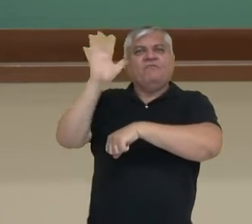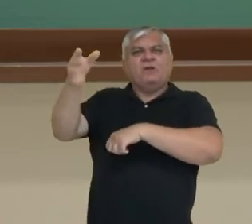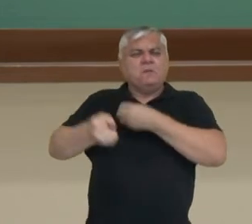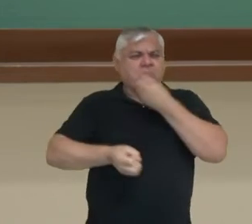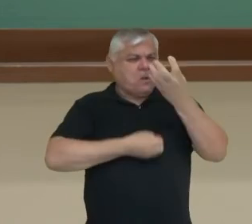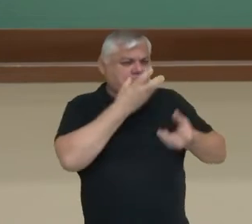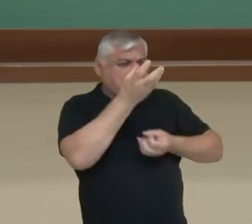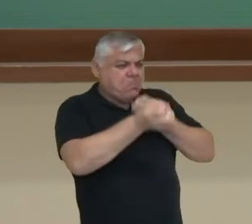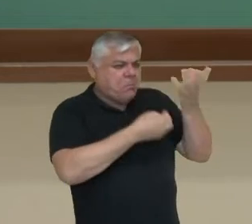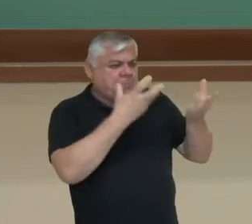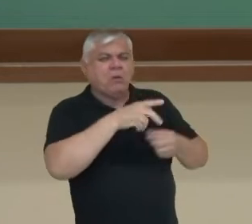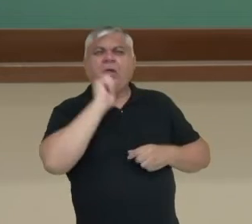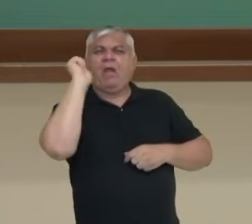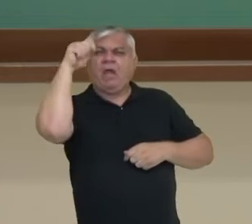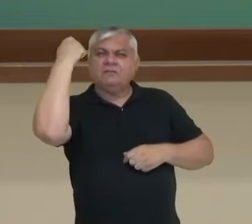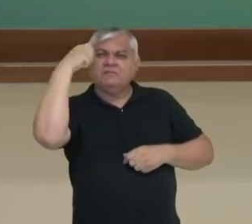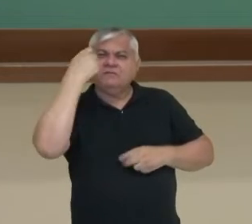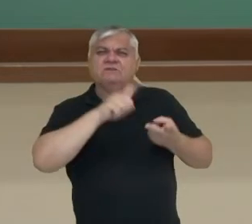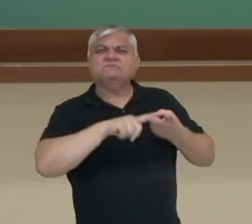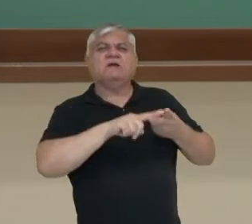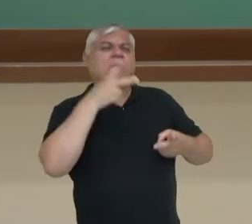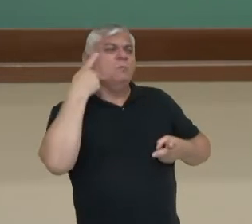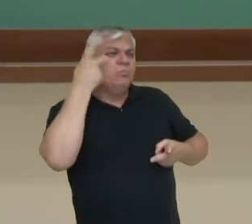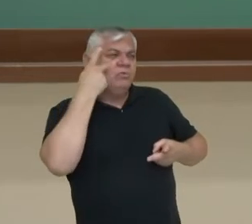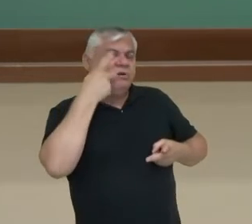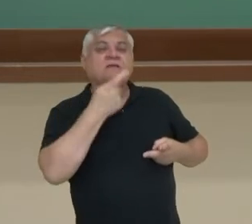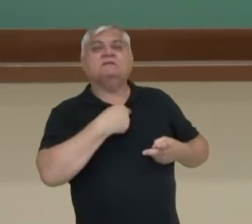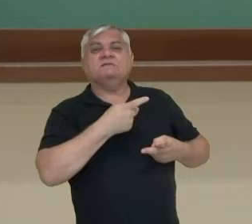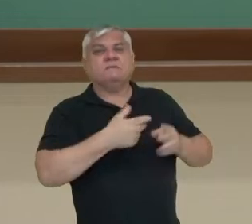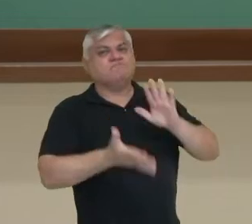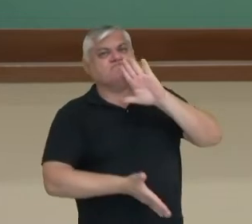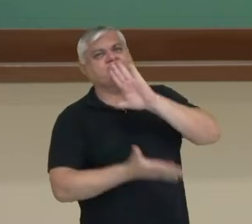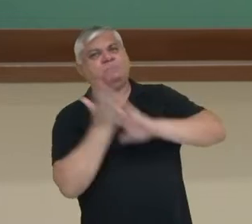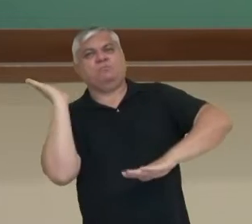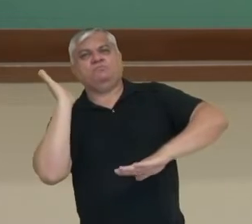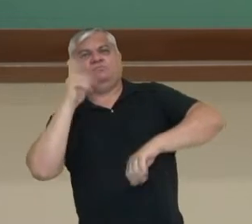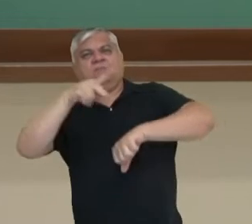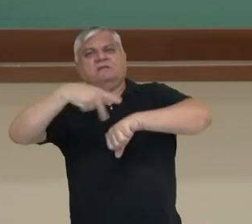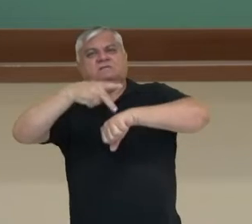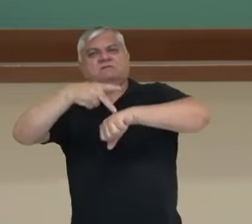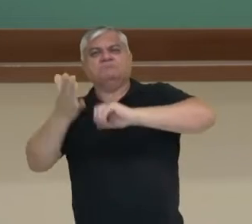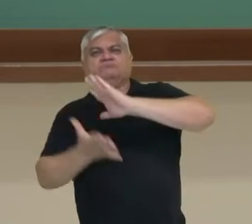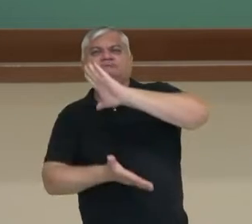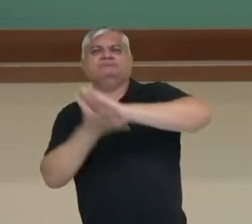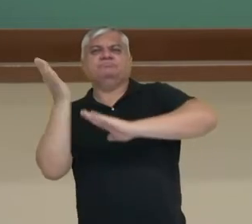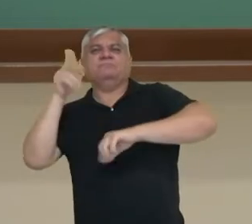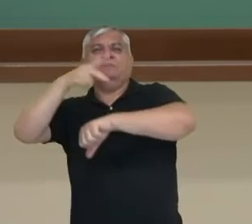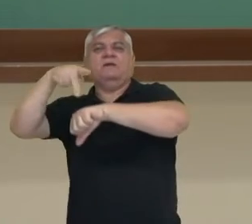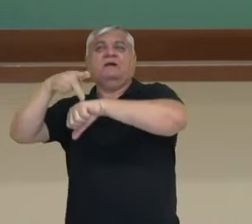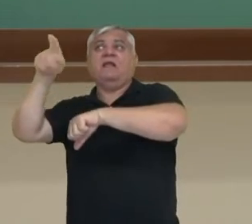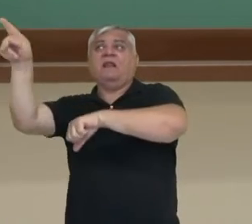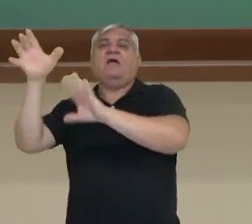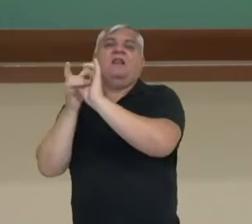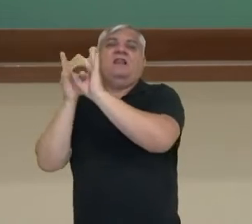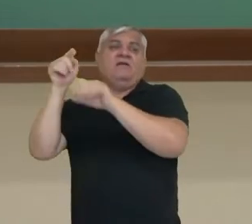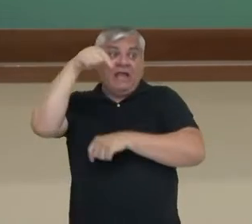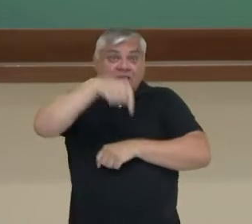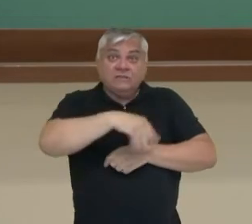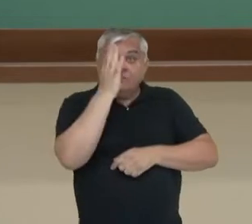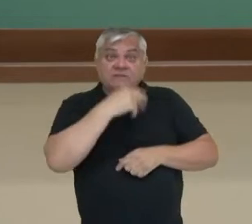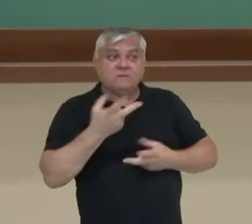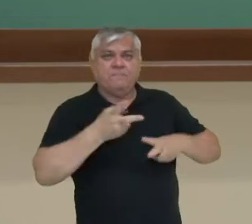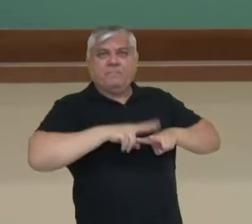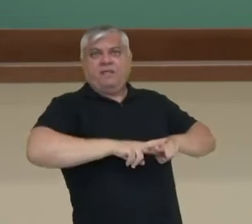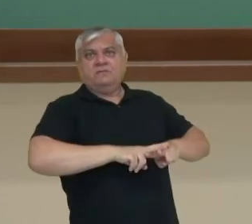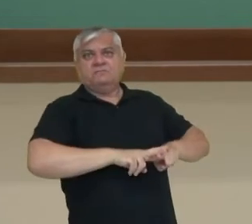opinião artística, por sua opinião política, acabaram tendo que sair do Brasil para poder garantir a sua liberdade, pois aqui no